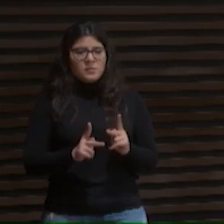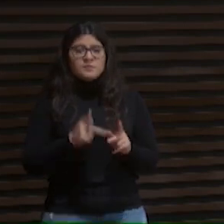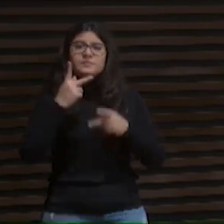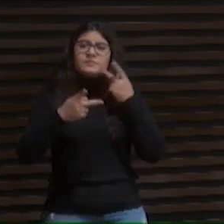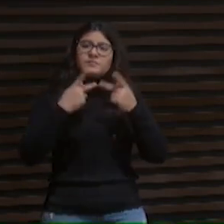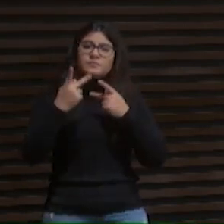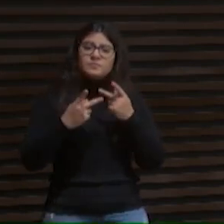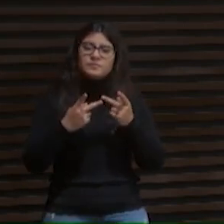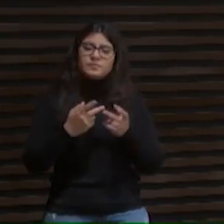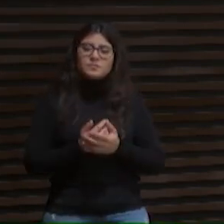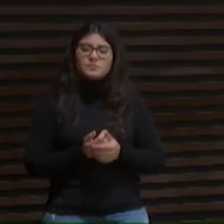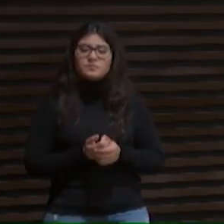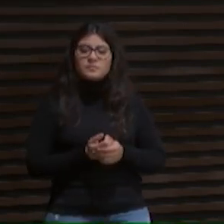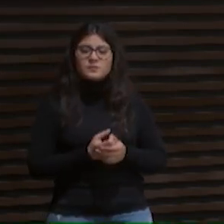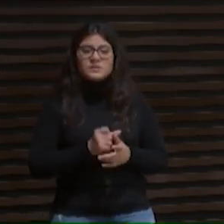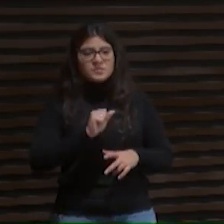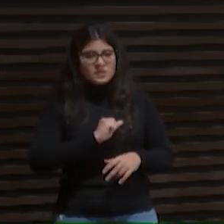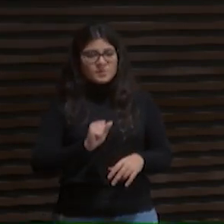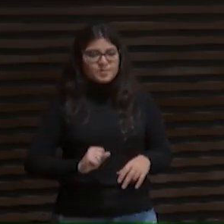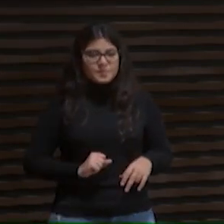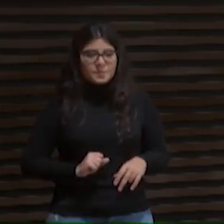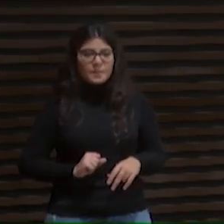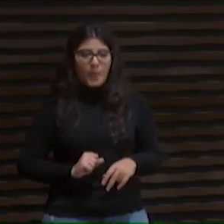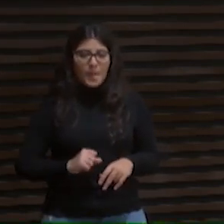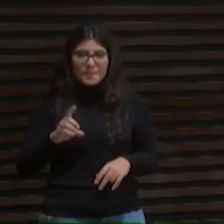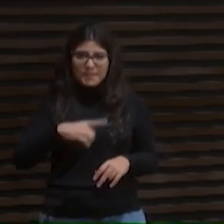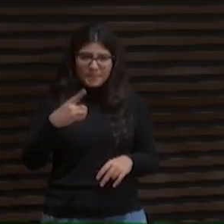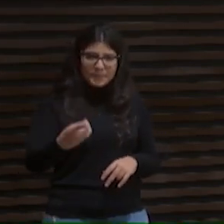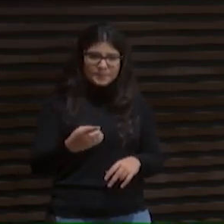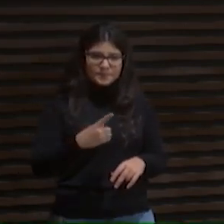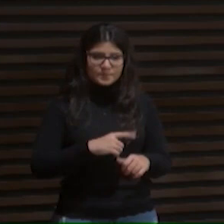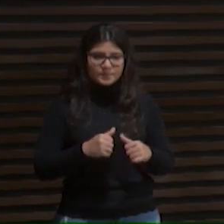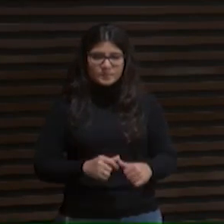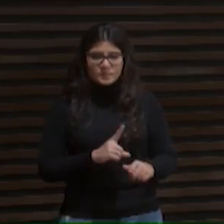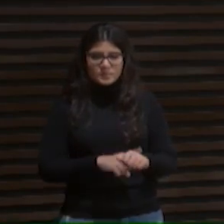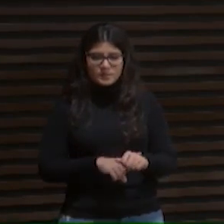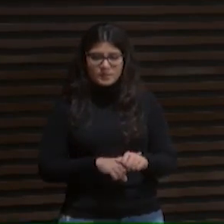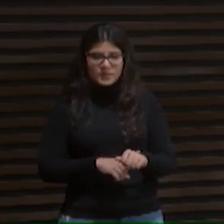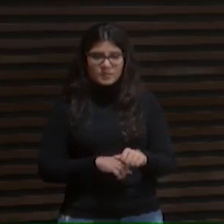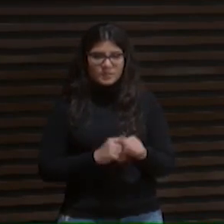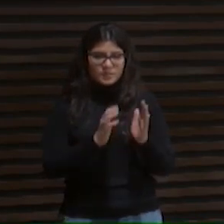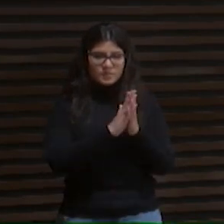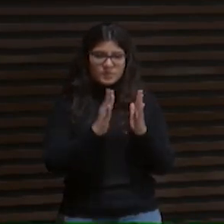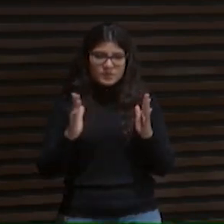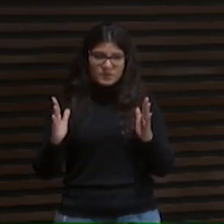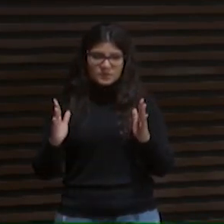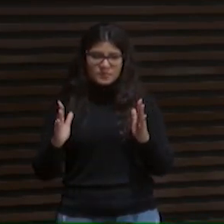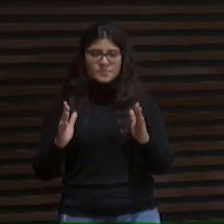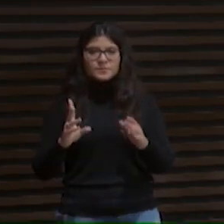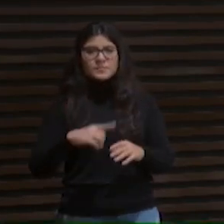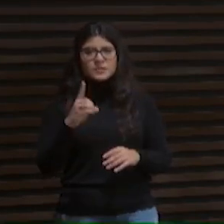fala aos sacerdotes, nessa consequência, nesse tempo que dura o seu processo, depois fala ao